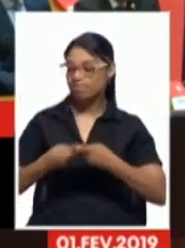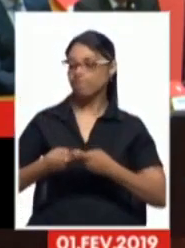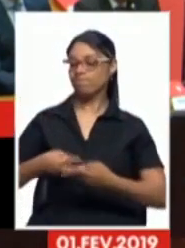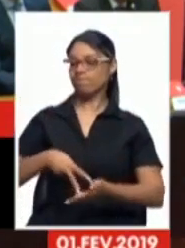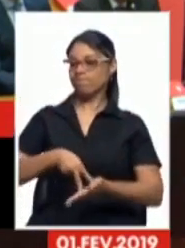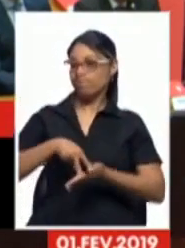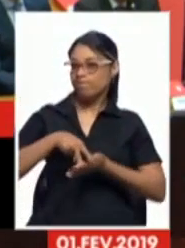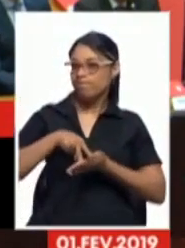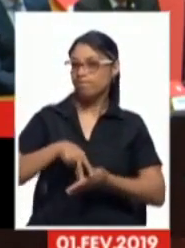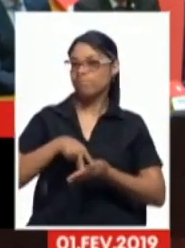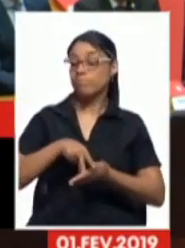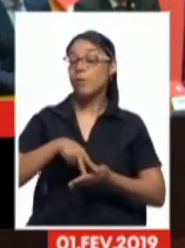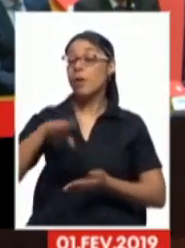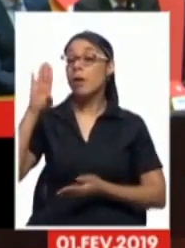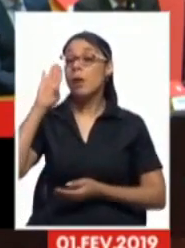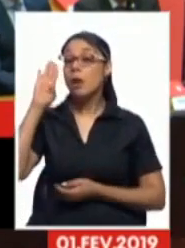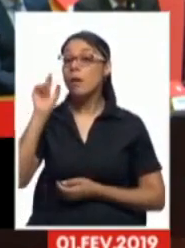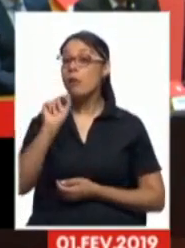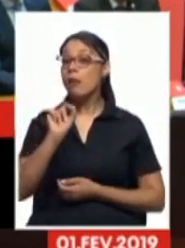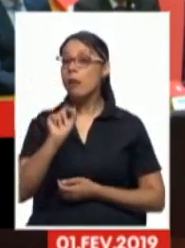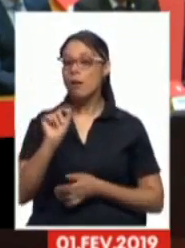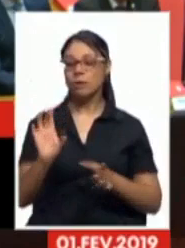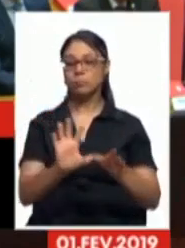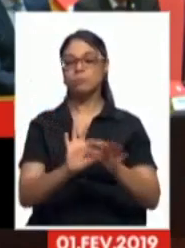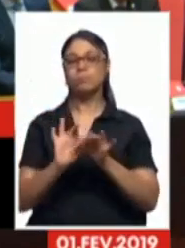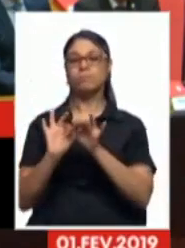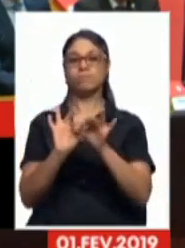persistência e, principalmente, união.